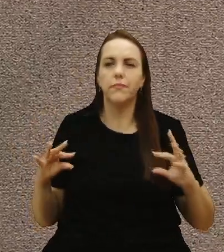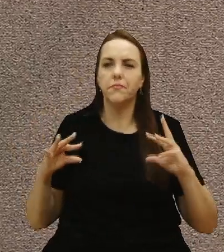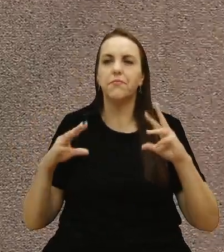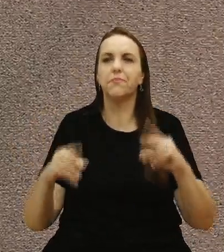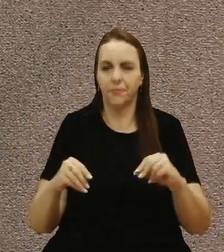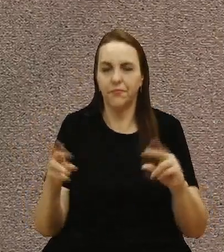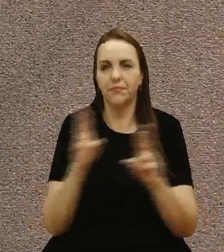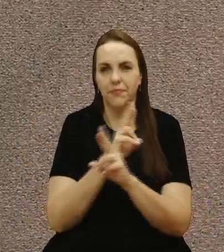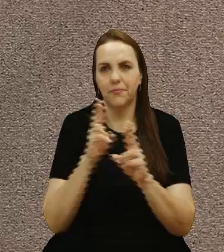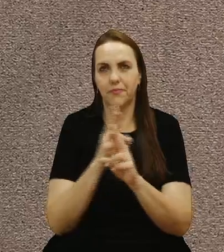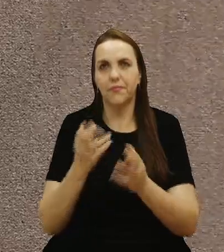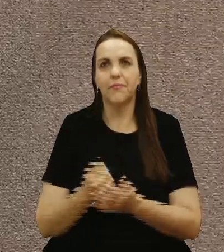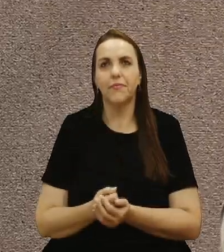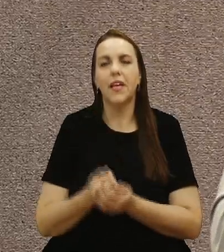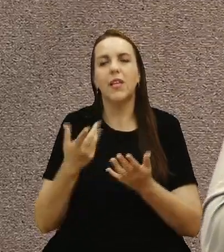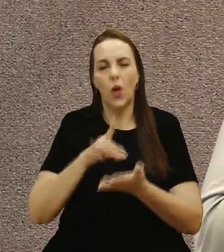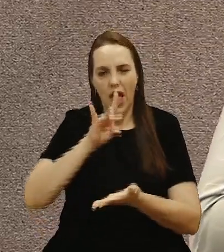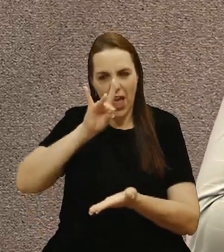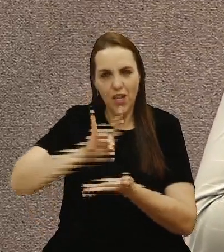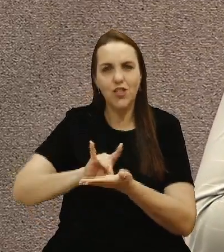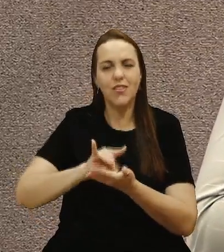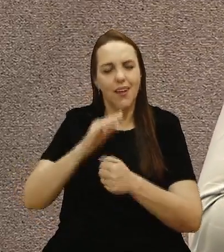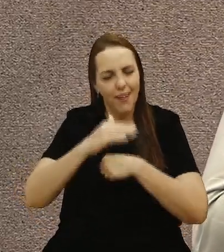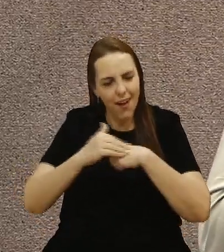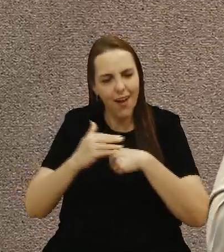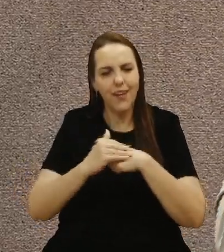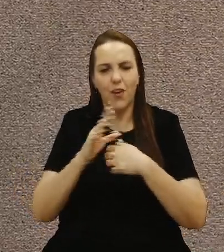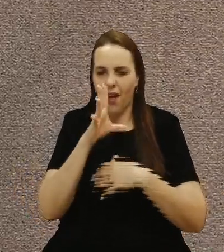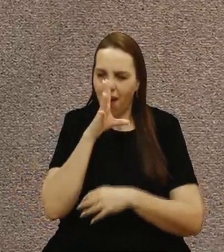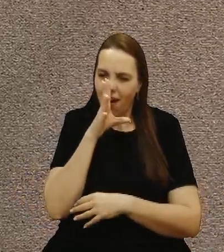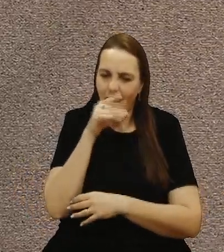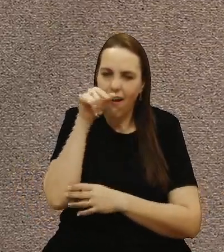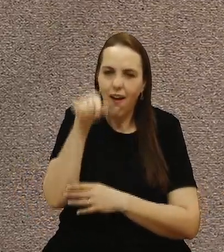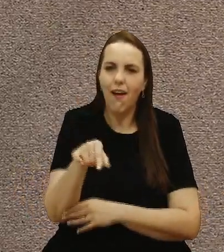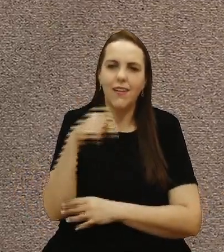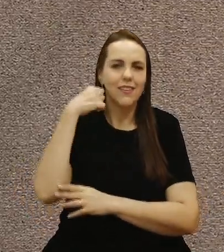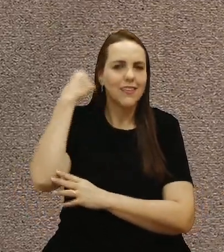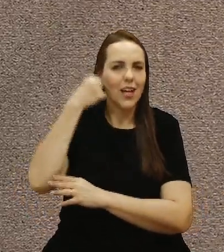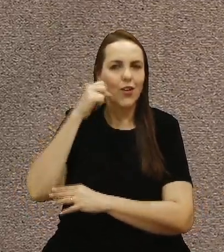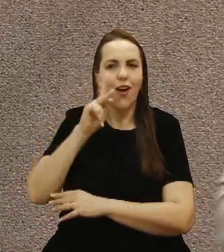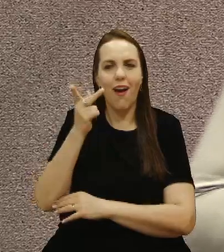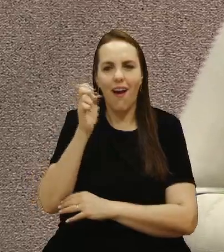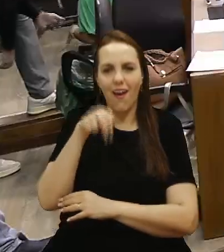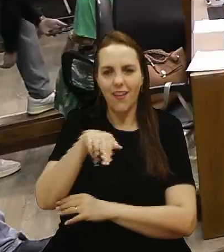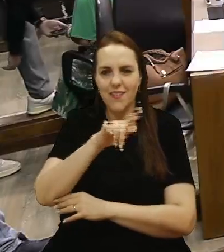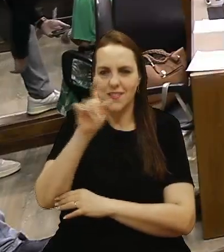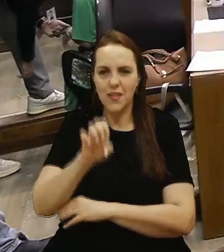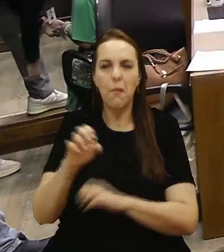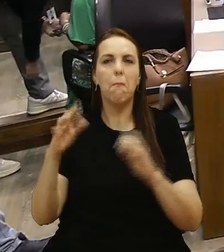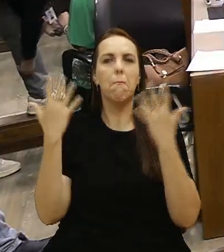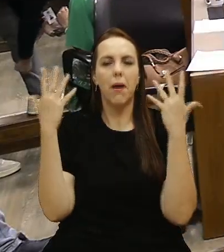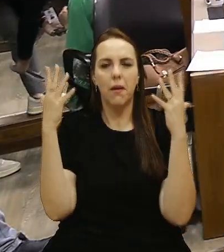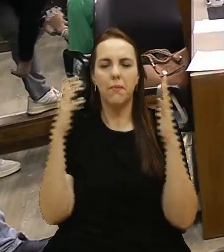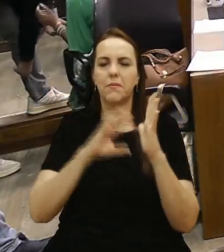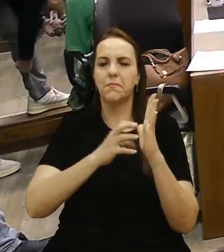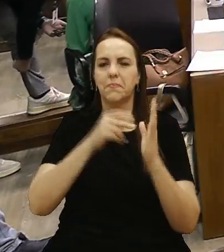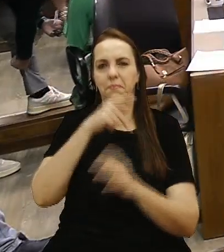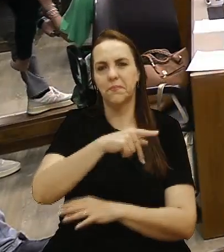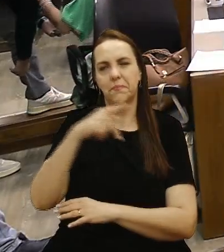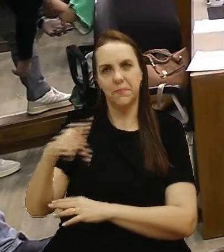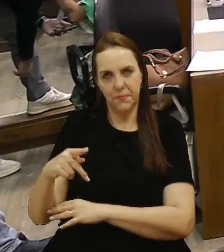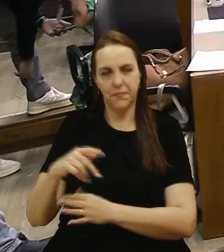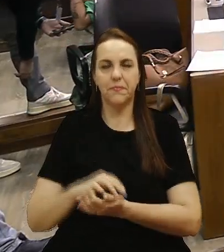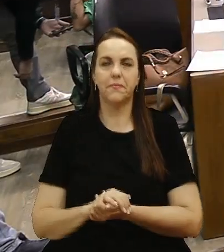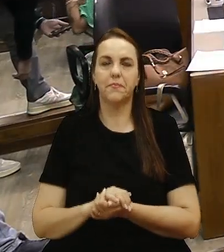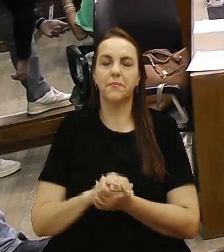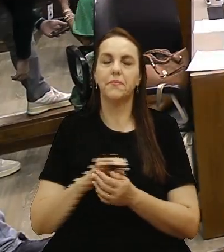acompanhar isso. Então, deixar registrado o nosso carinho e admiração pelo senador Reis e os parabéns à bancada progressista. Obrigado, presidente. Próximo inscrito, vereador